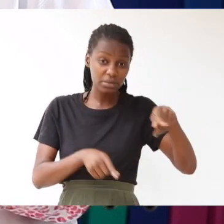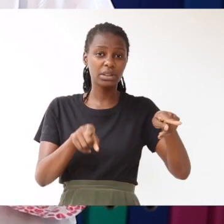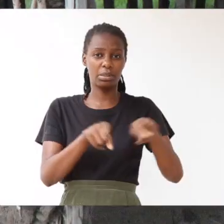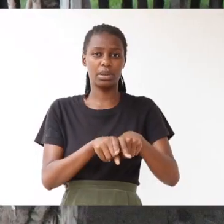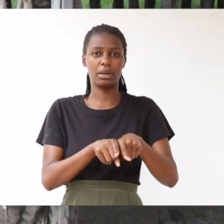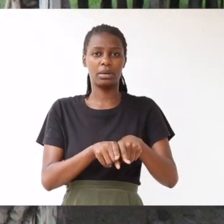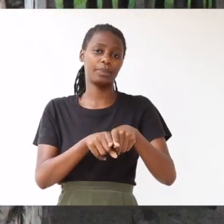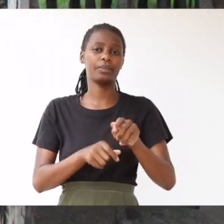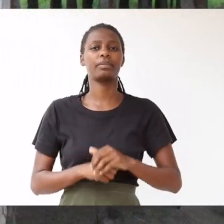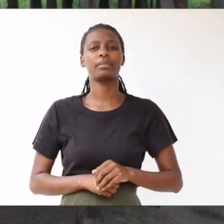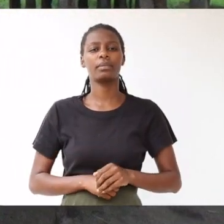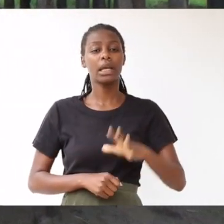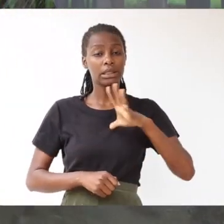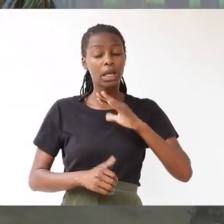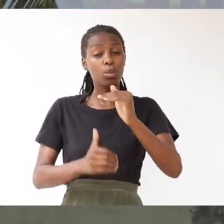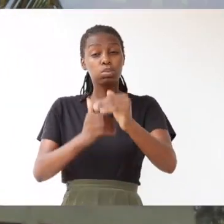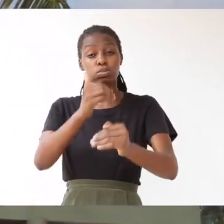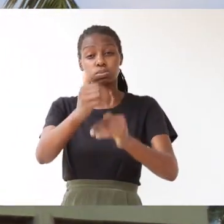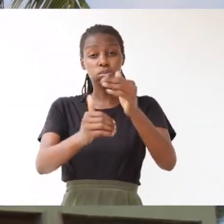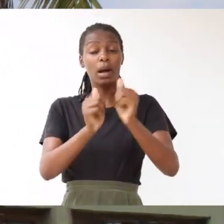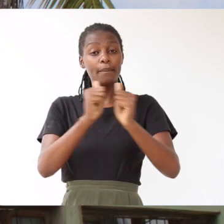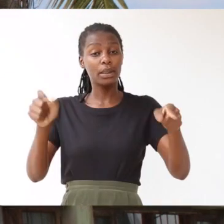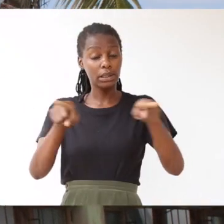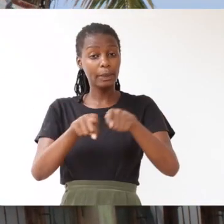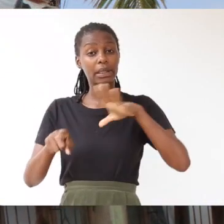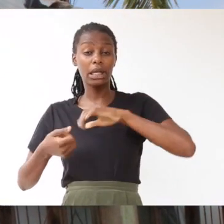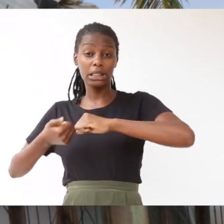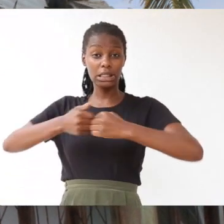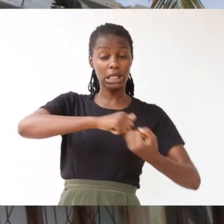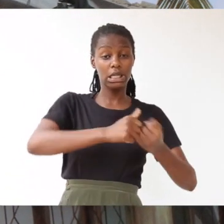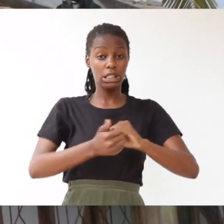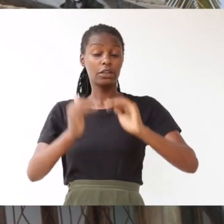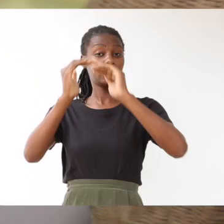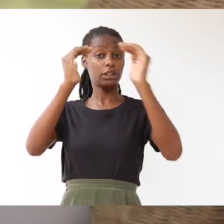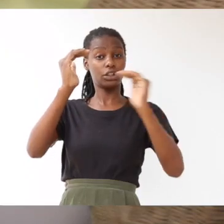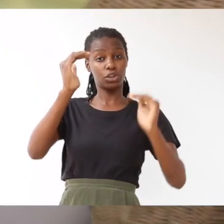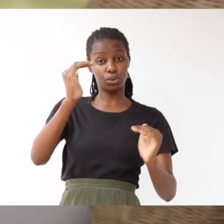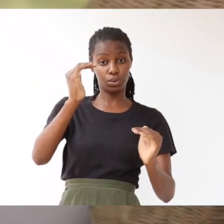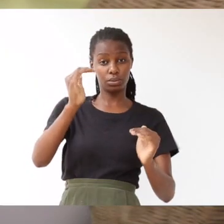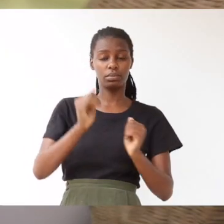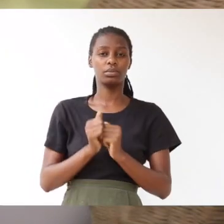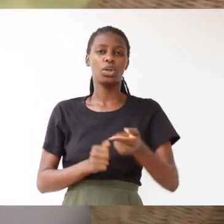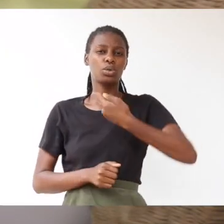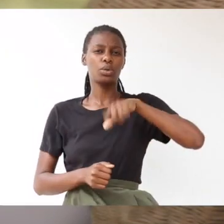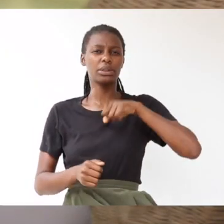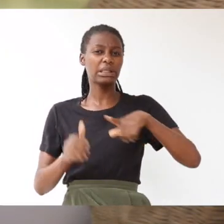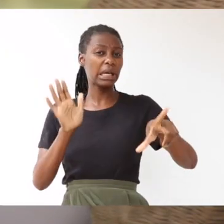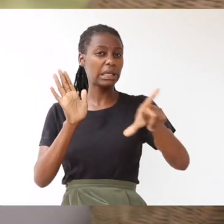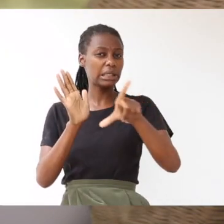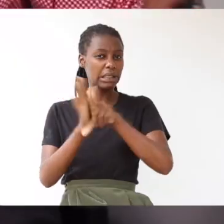compreensível. Embora haja avanços, mas também há desafios a nível de infraestruturas. Temos um decreto que